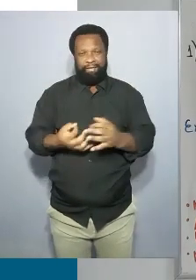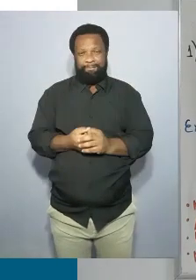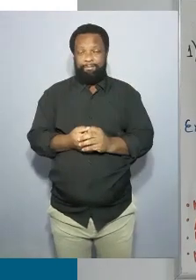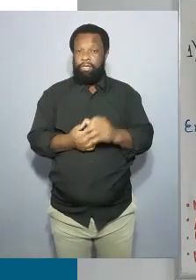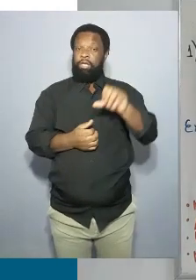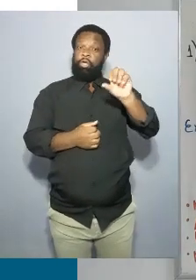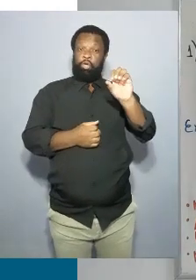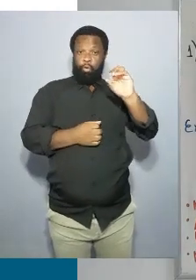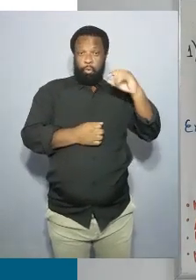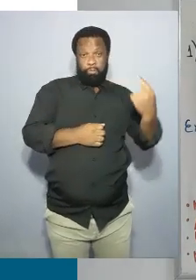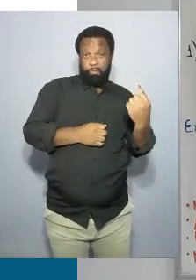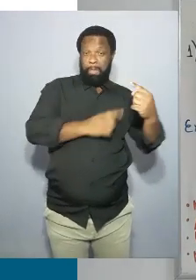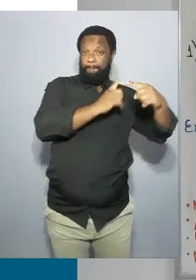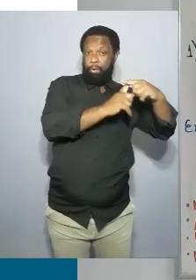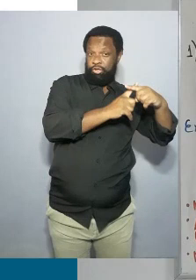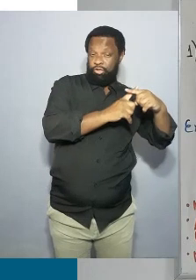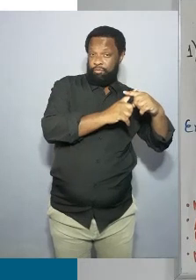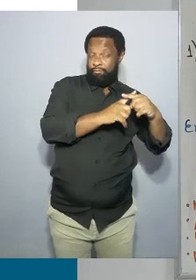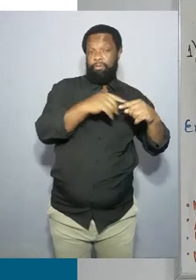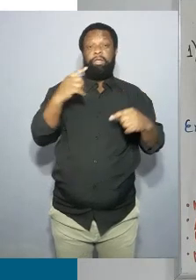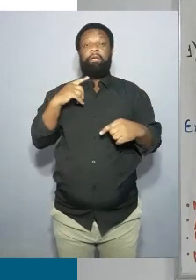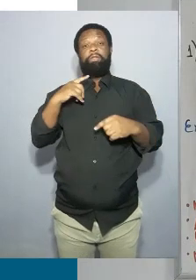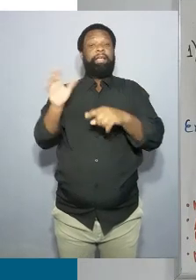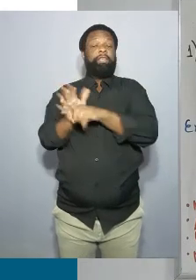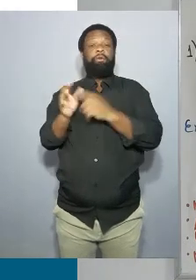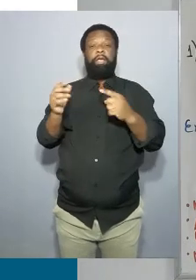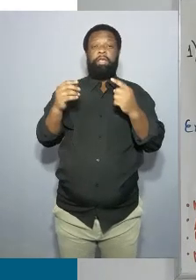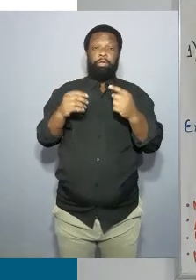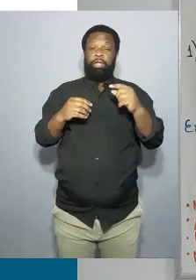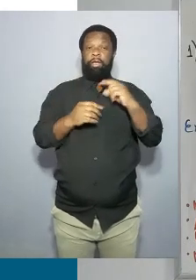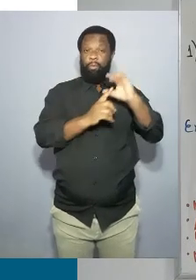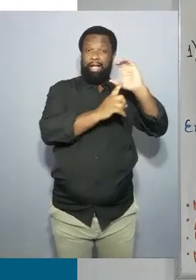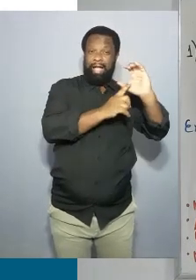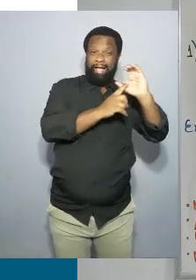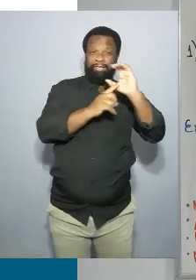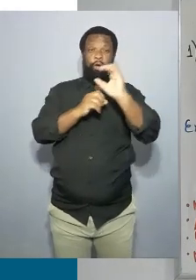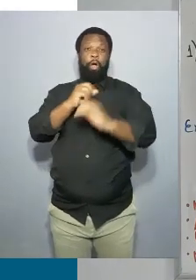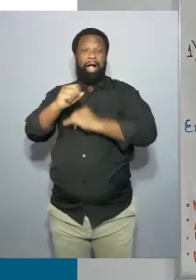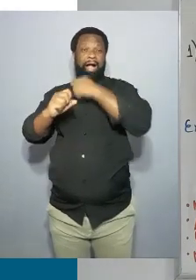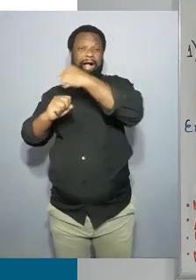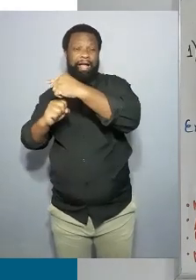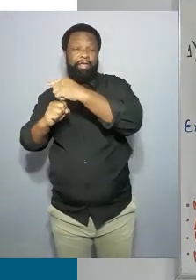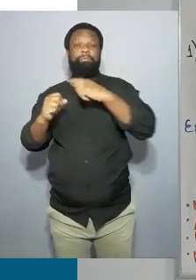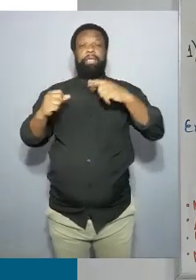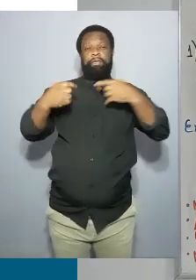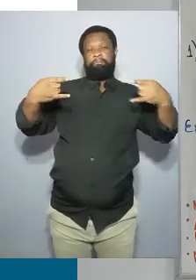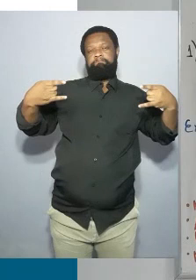Do sódio positivo. Então, a atração entre o cátion e o ânion é o